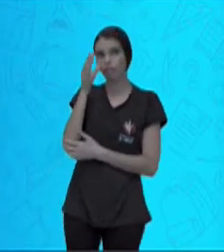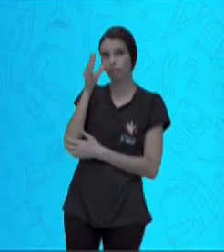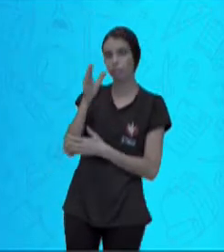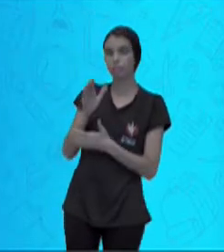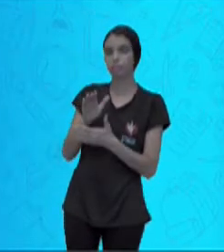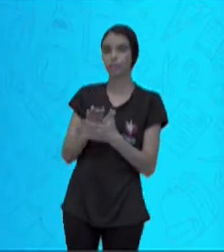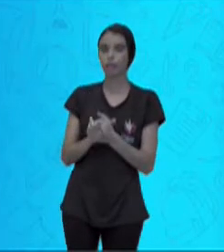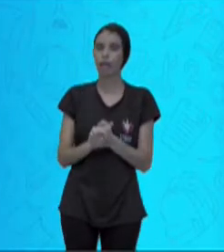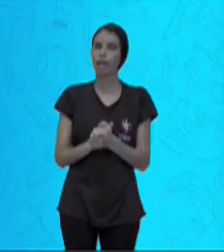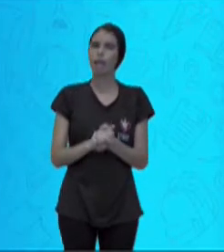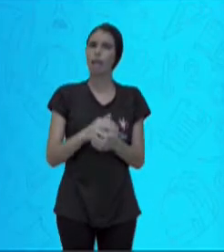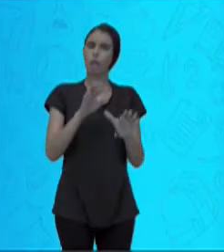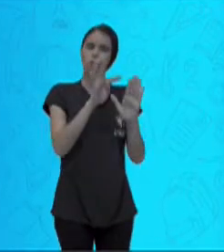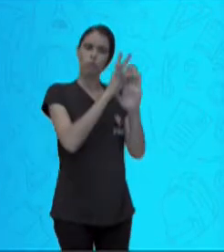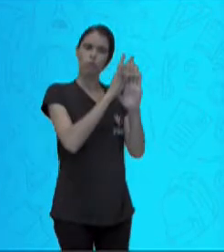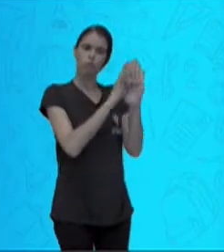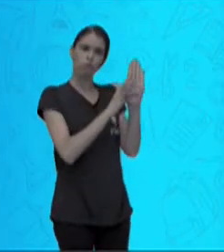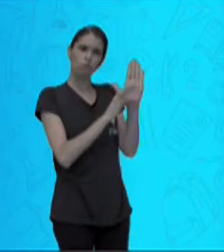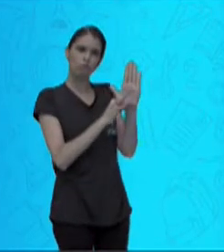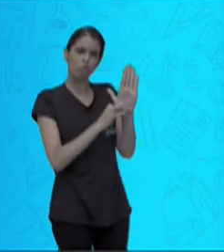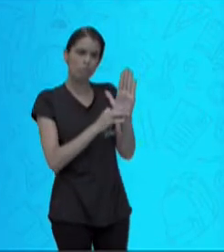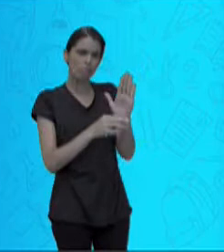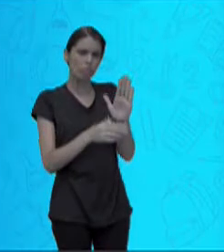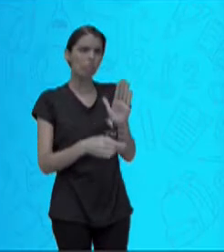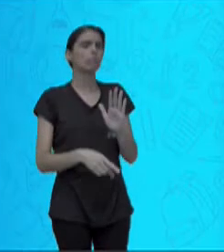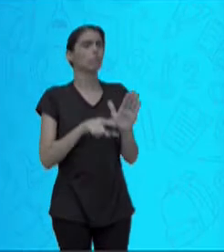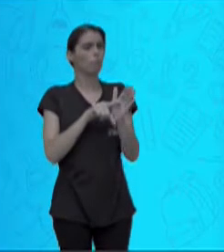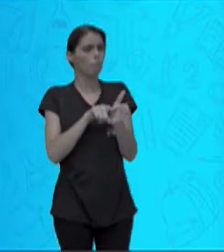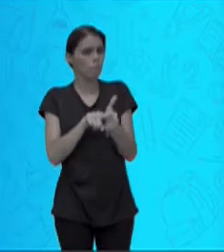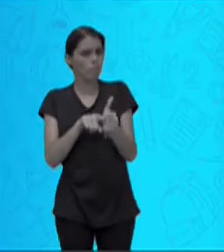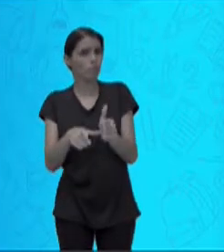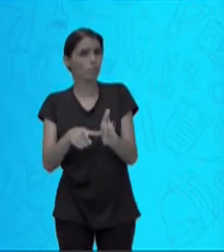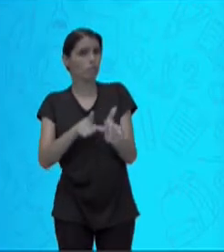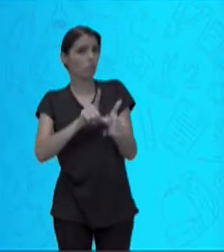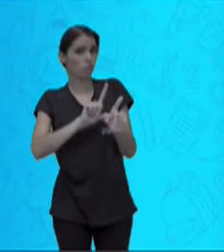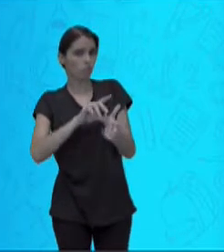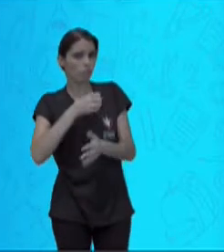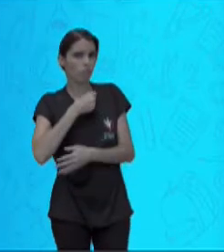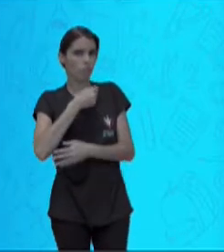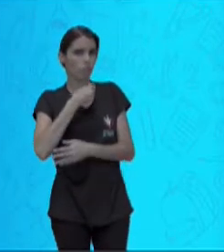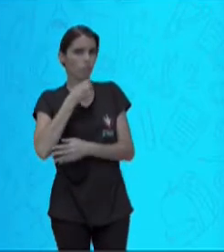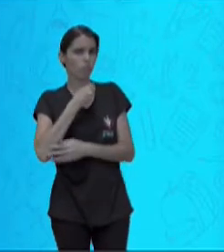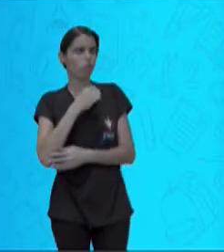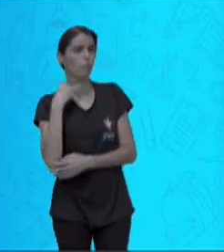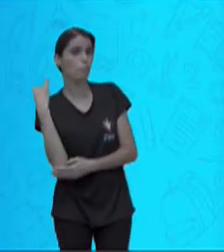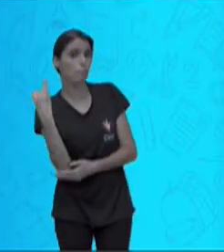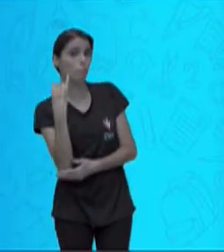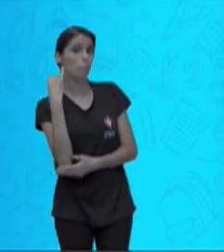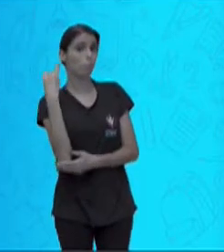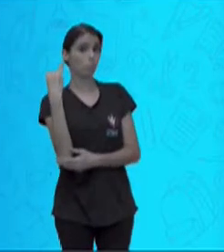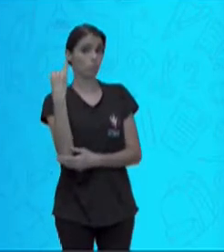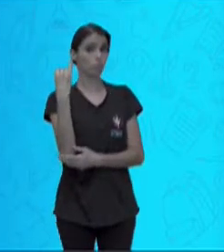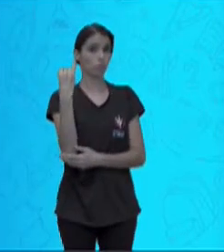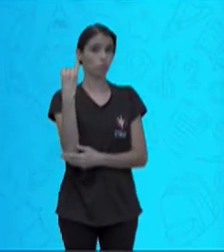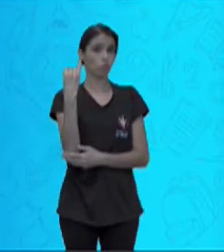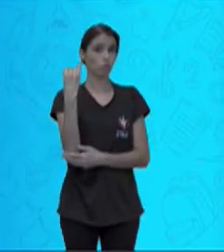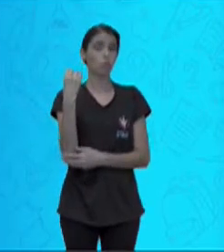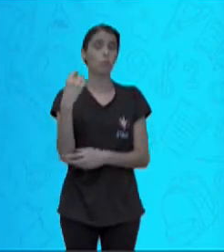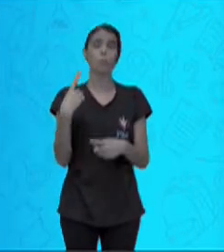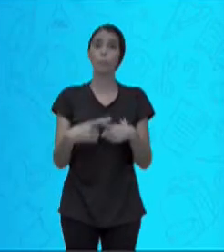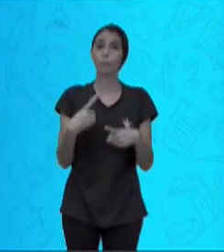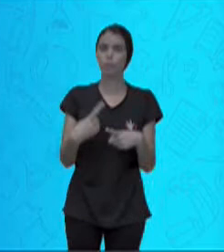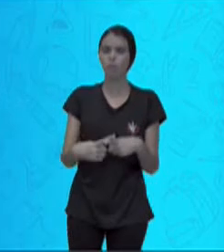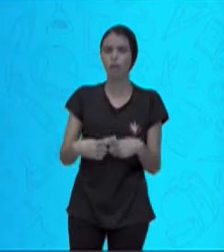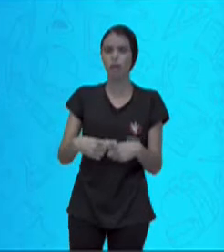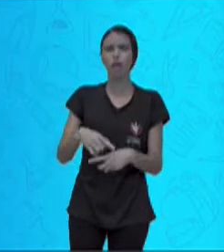do assunto que será discutido é de suma importância, pois o entrevistador precisa dominar